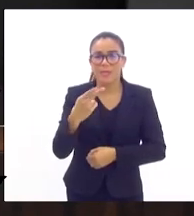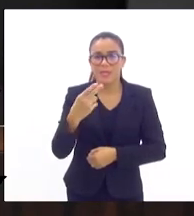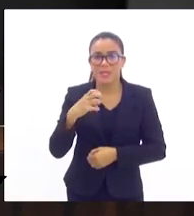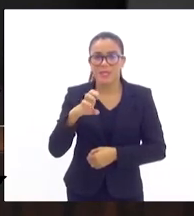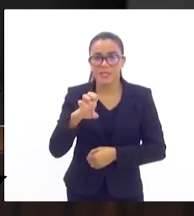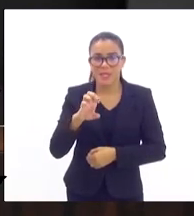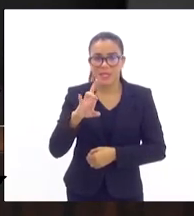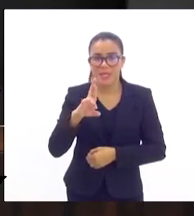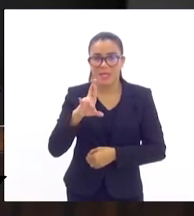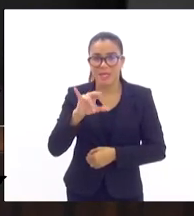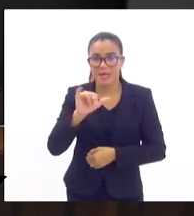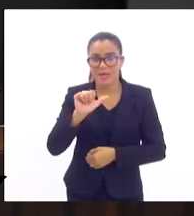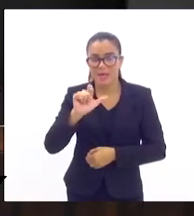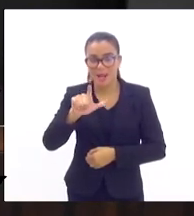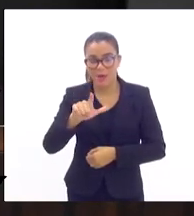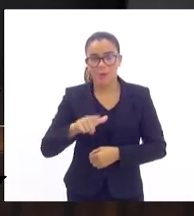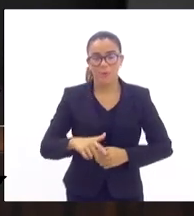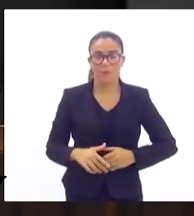Barros.